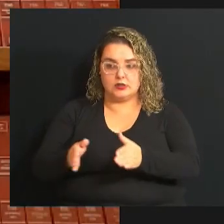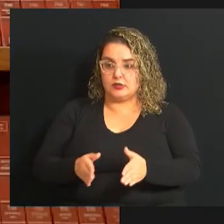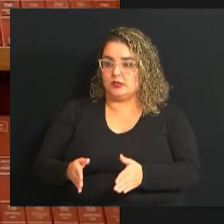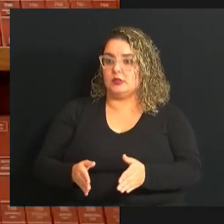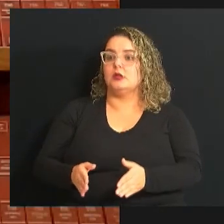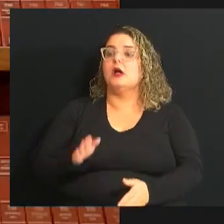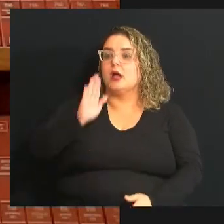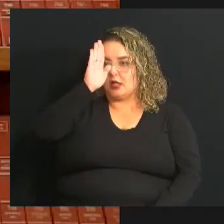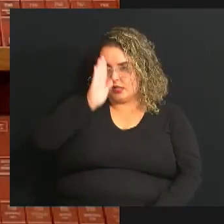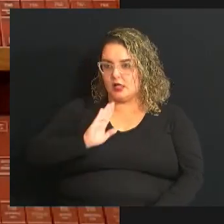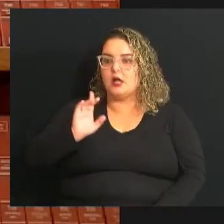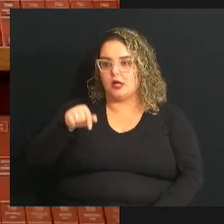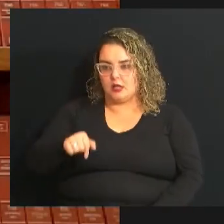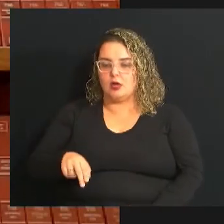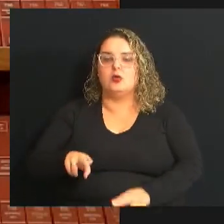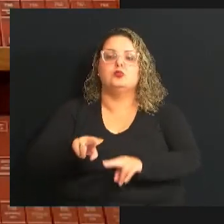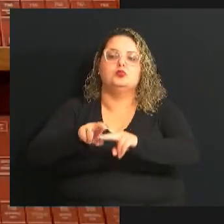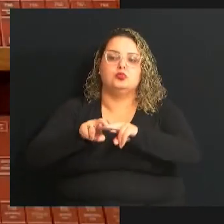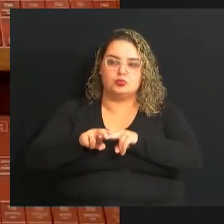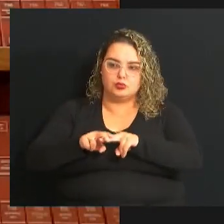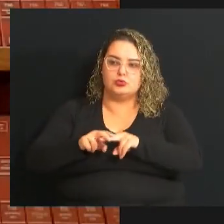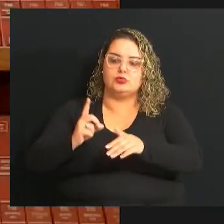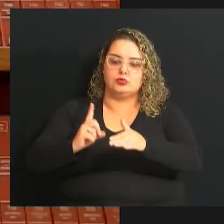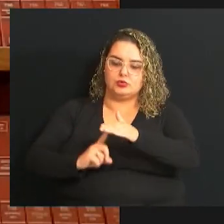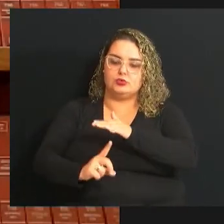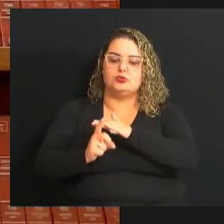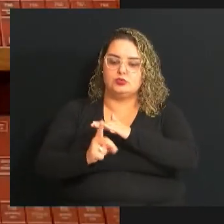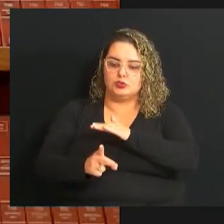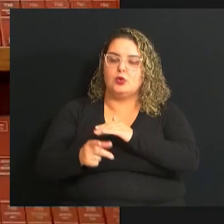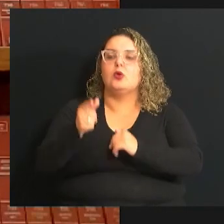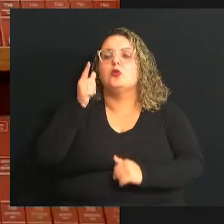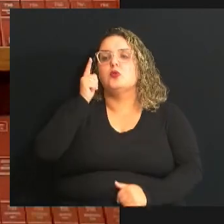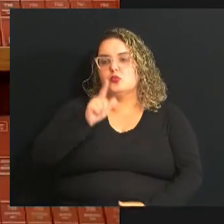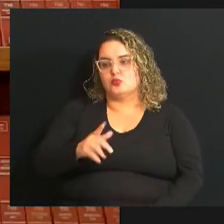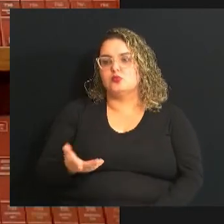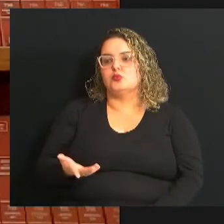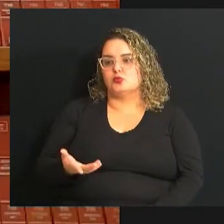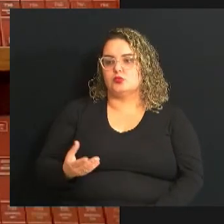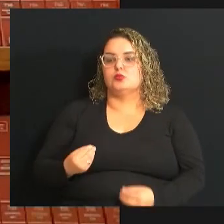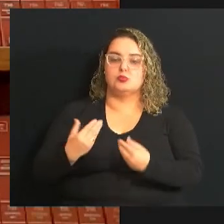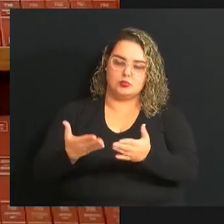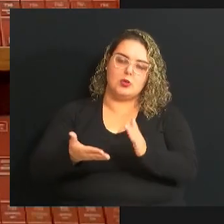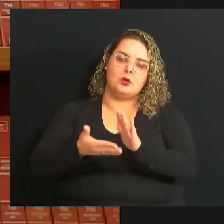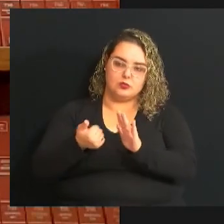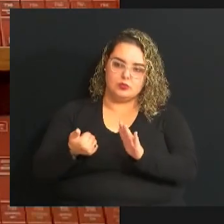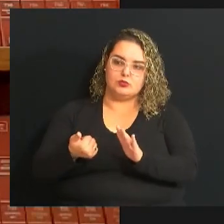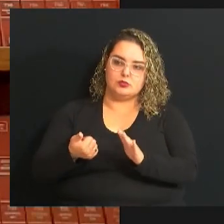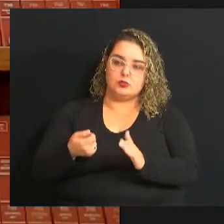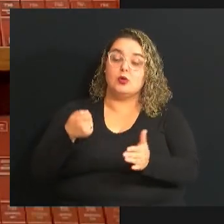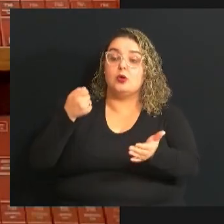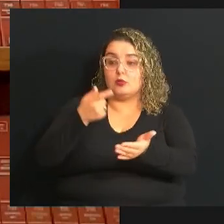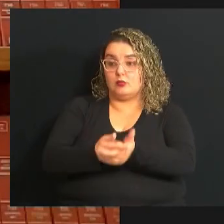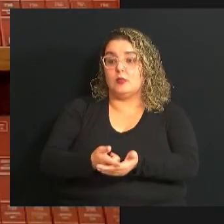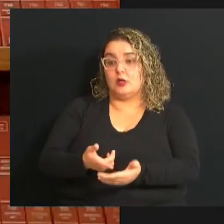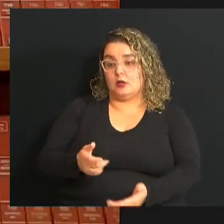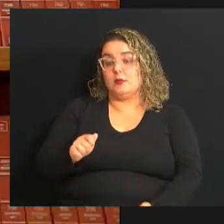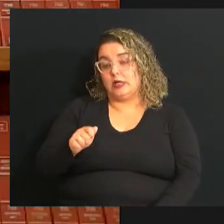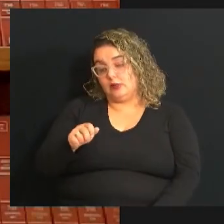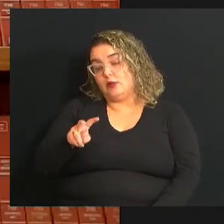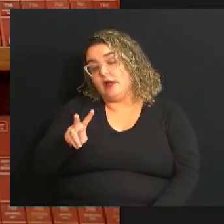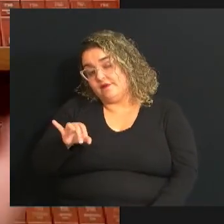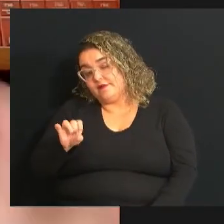né, mesmo com a vacina, que ficam 1 a 2 dias com febre alta, muita dor no corpo, muita prostração,